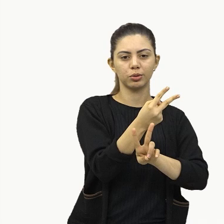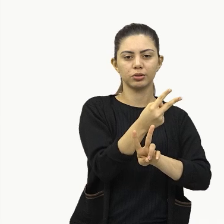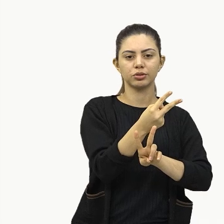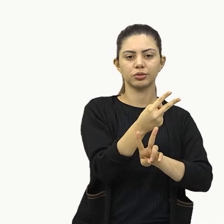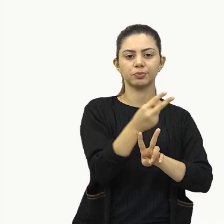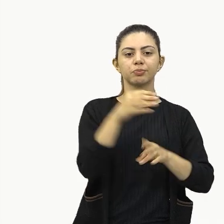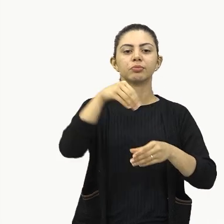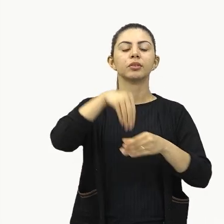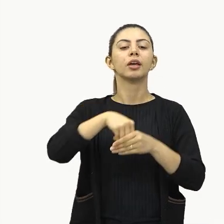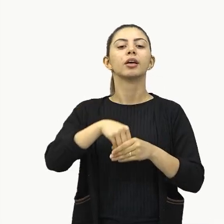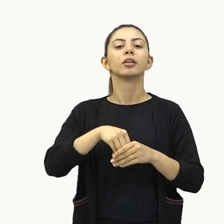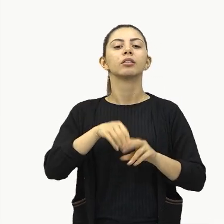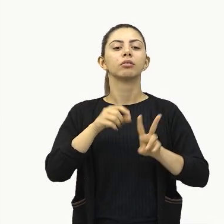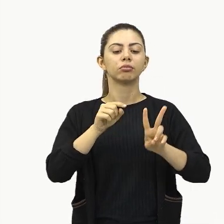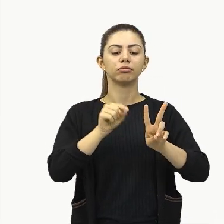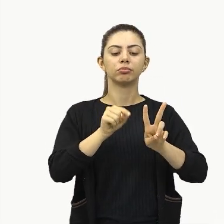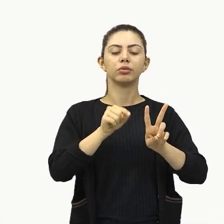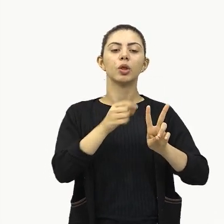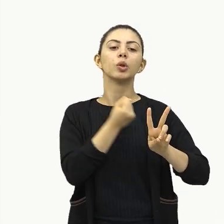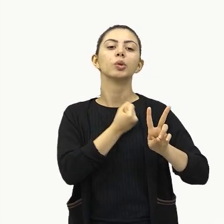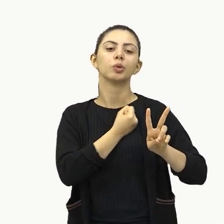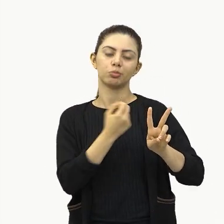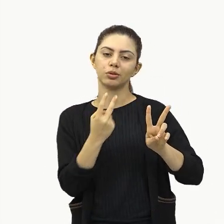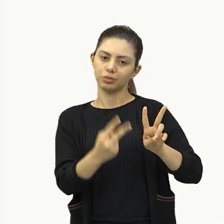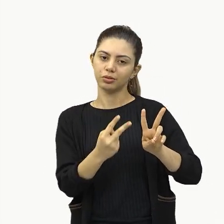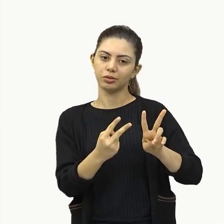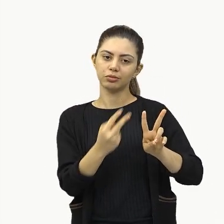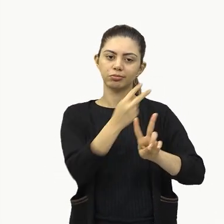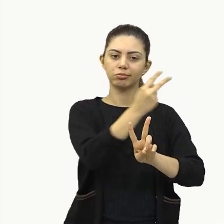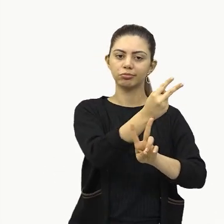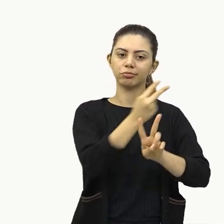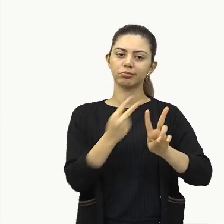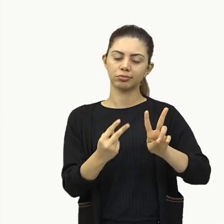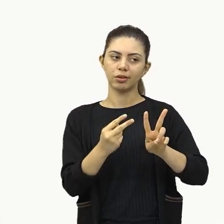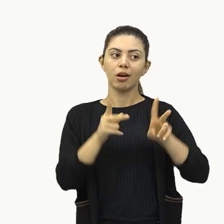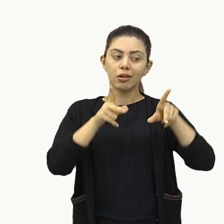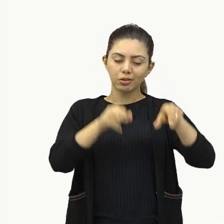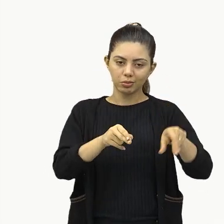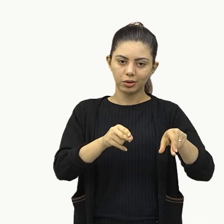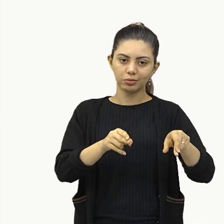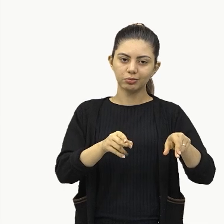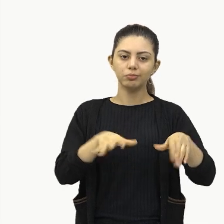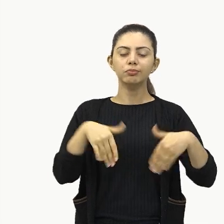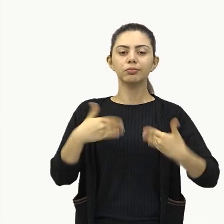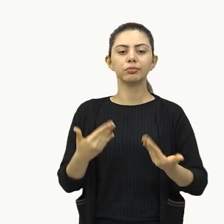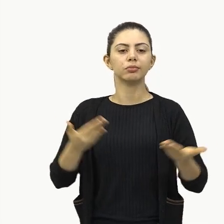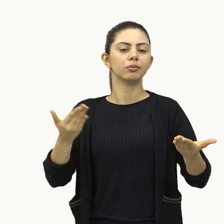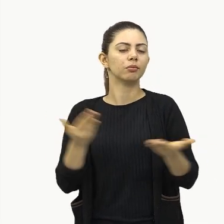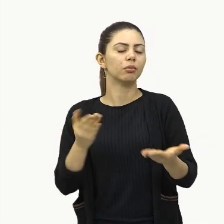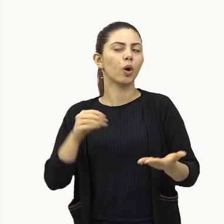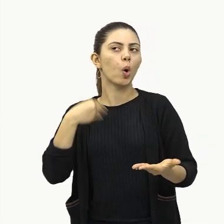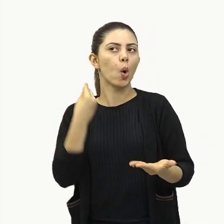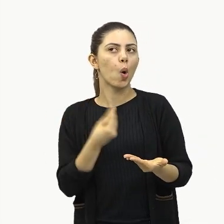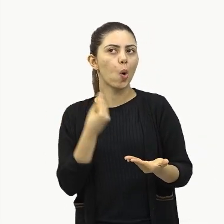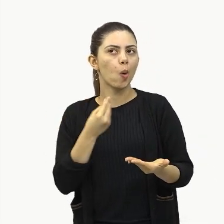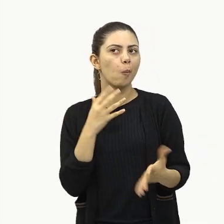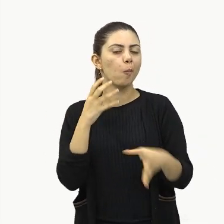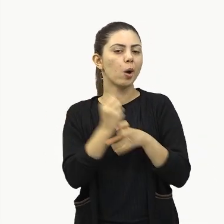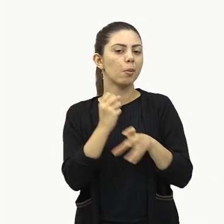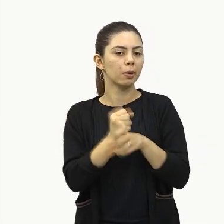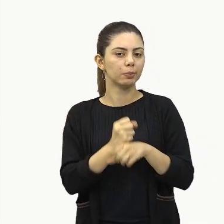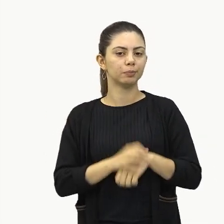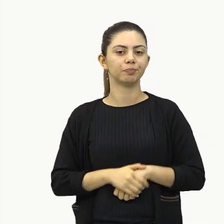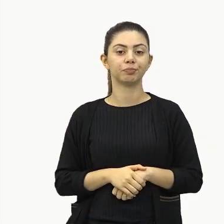da raiz? Por coincidência, é o 2. Então, são iguais. Qual é o passo para resolver essa adição? Eu